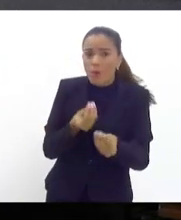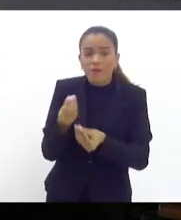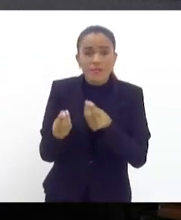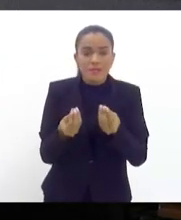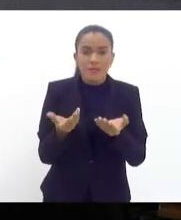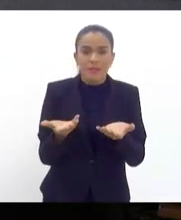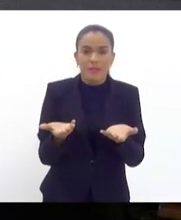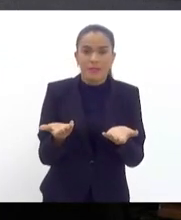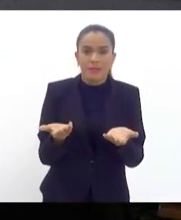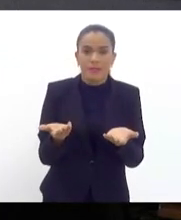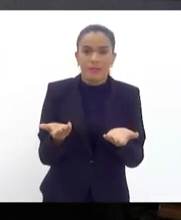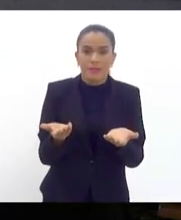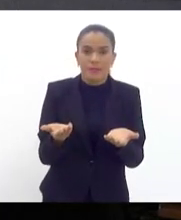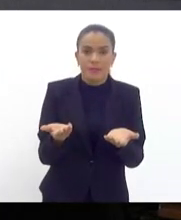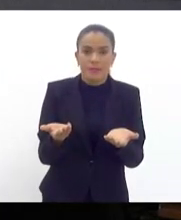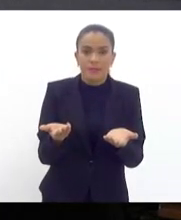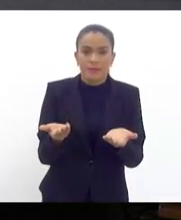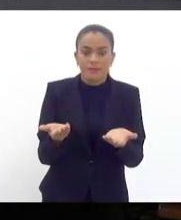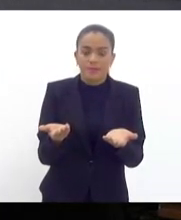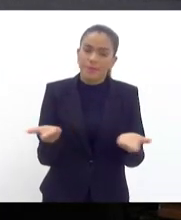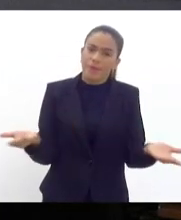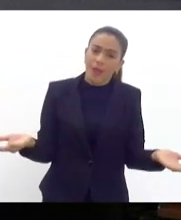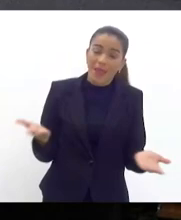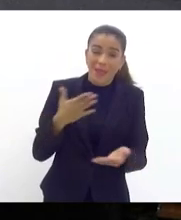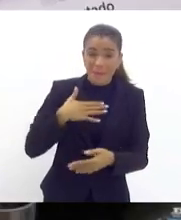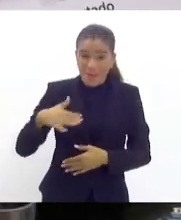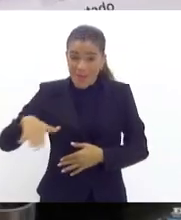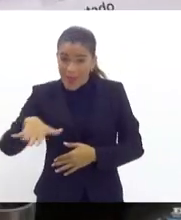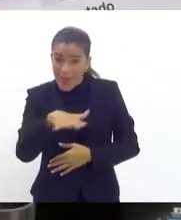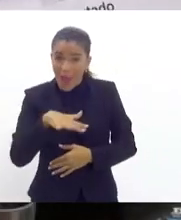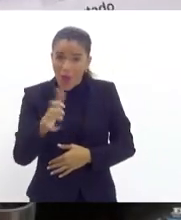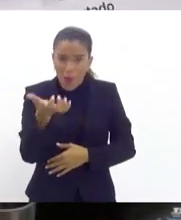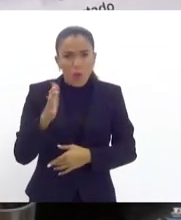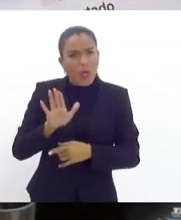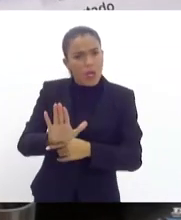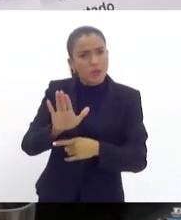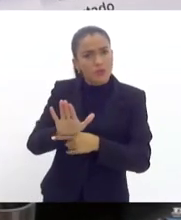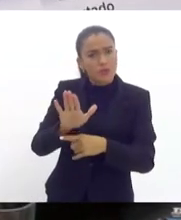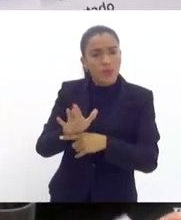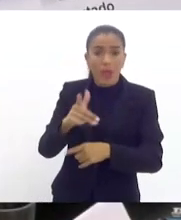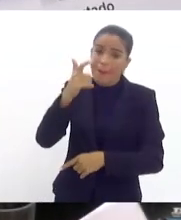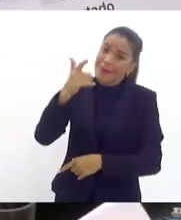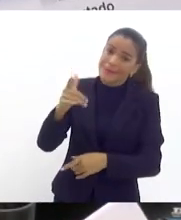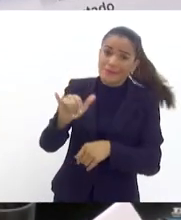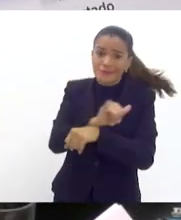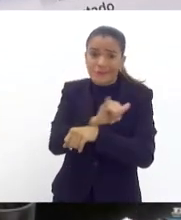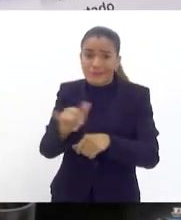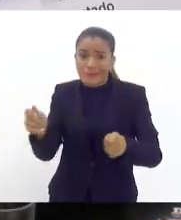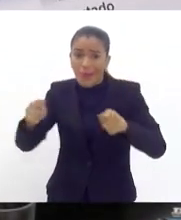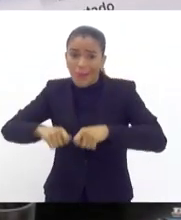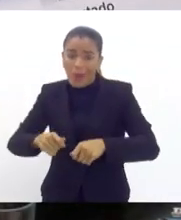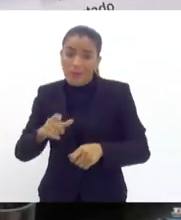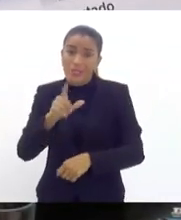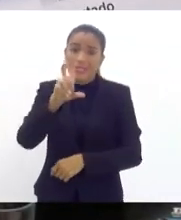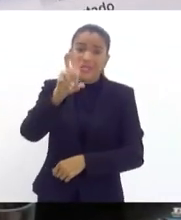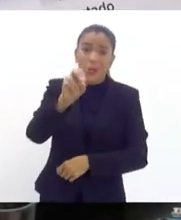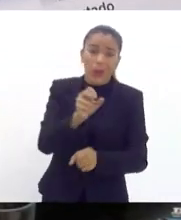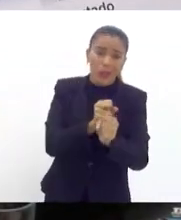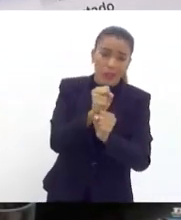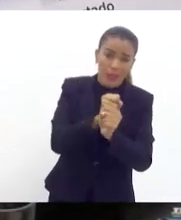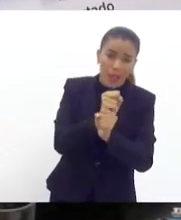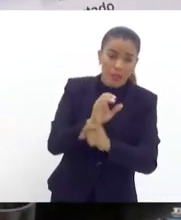gente na minha área eu quero ajudar da maneira que eu posso eu faço isso há 50 anos